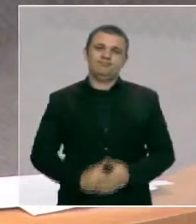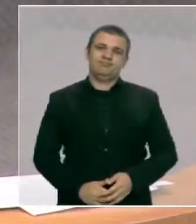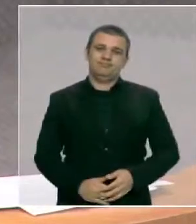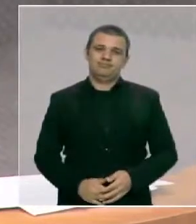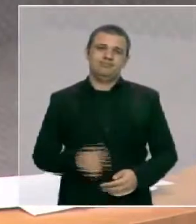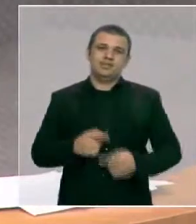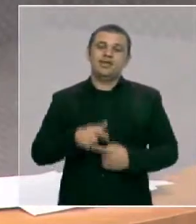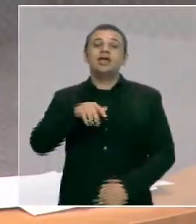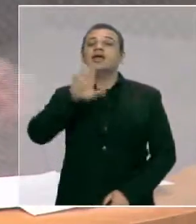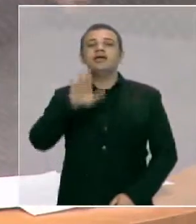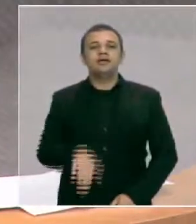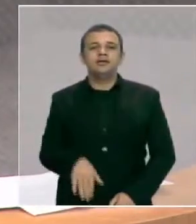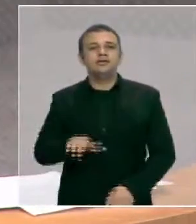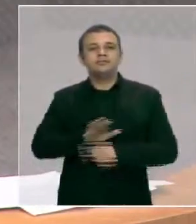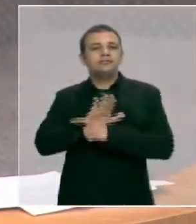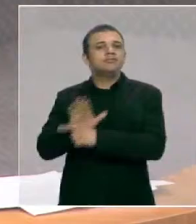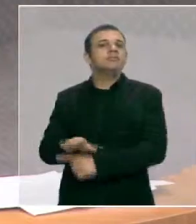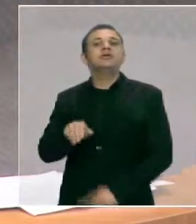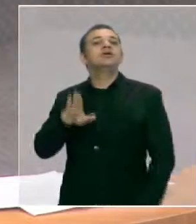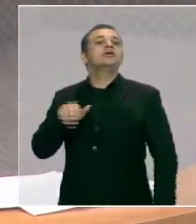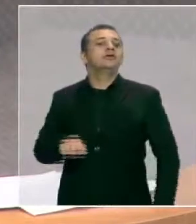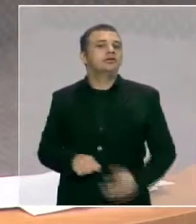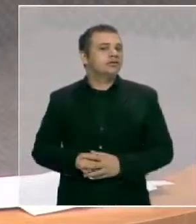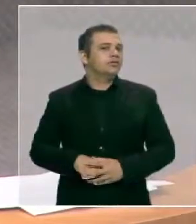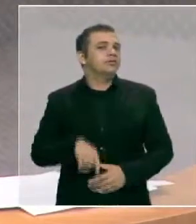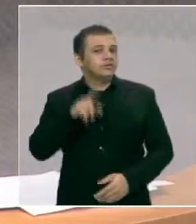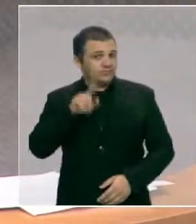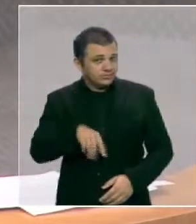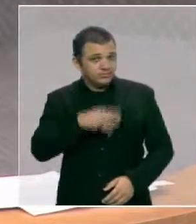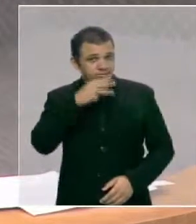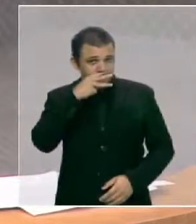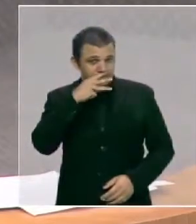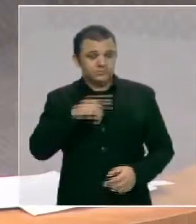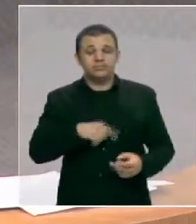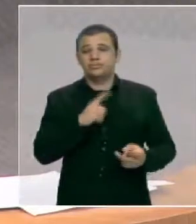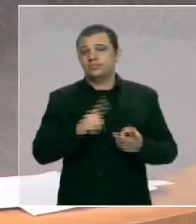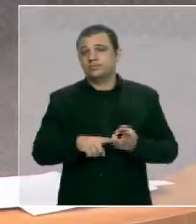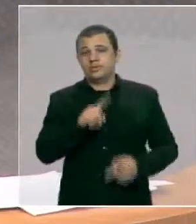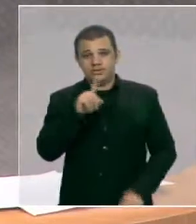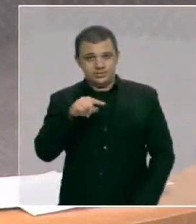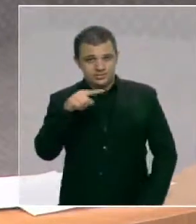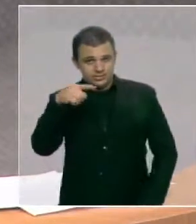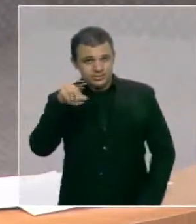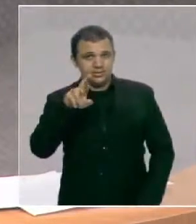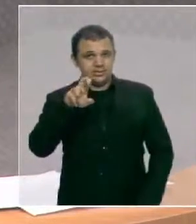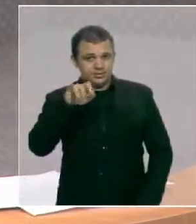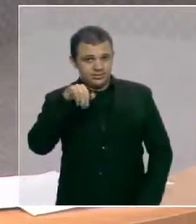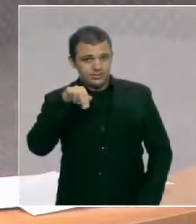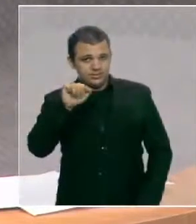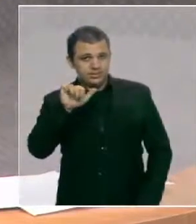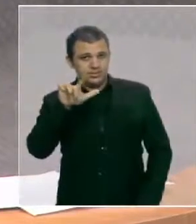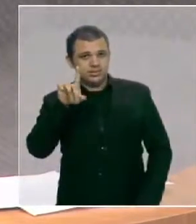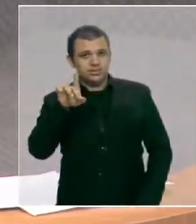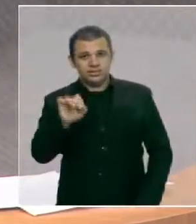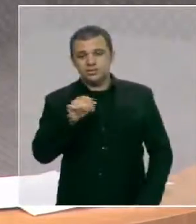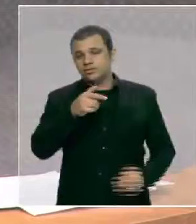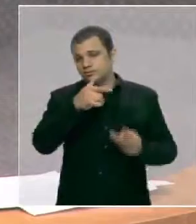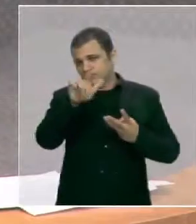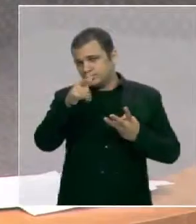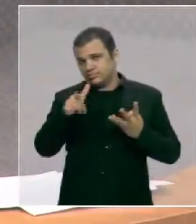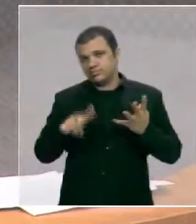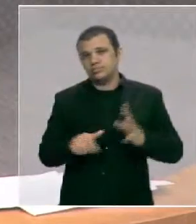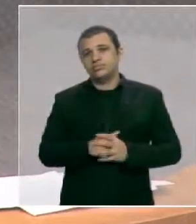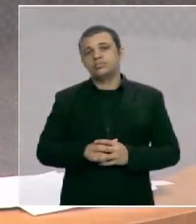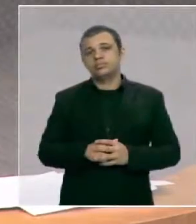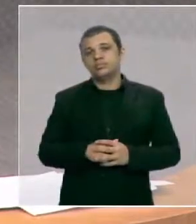Flávio Dino? Humberto Coutinho, Zé Reinaldo e mais alguns. que ele faz com o